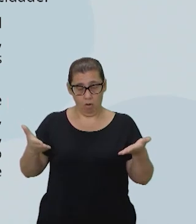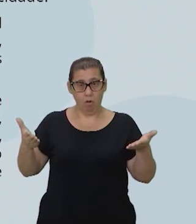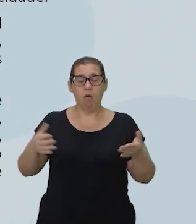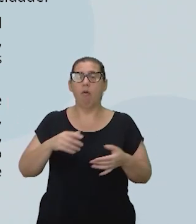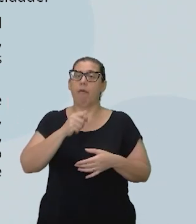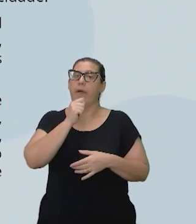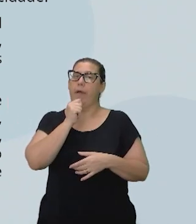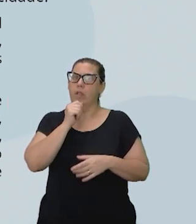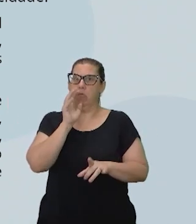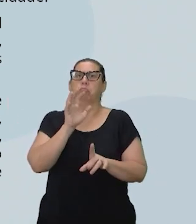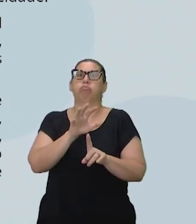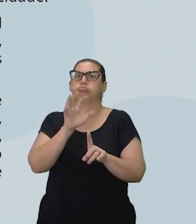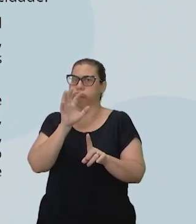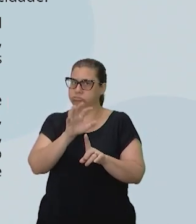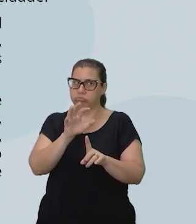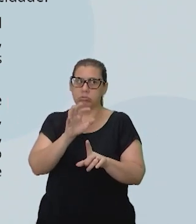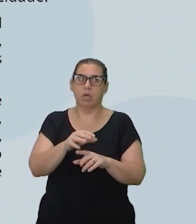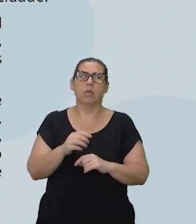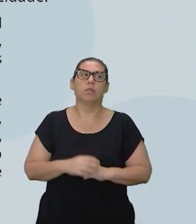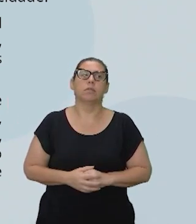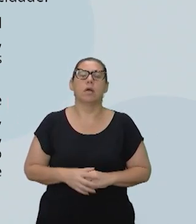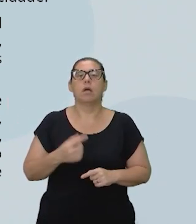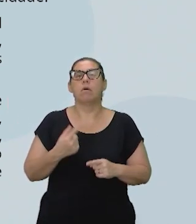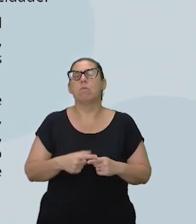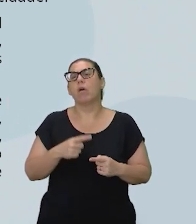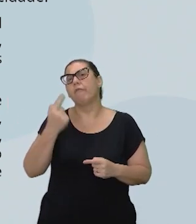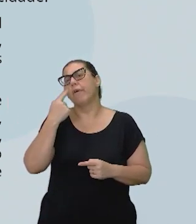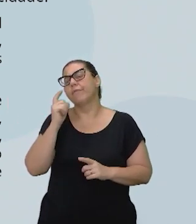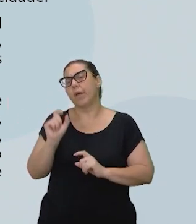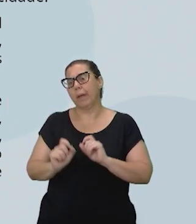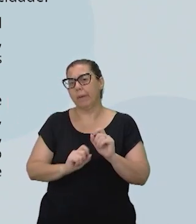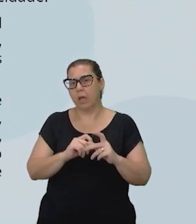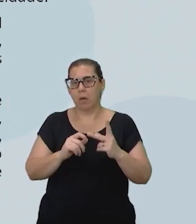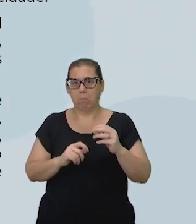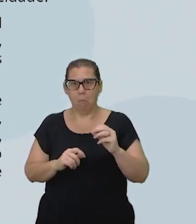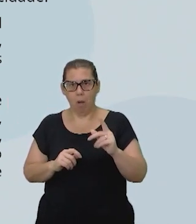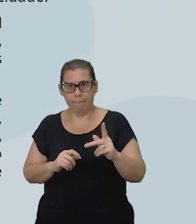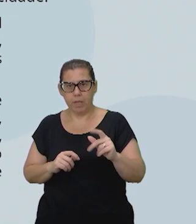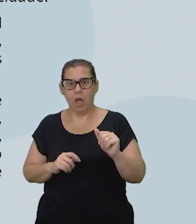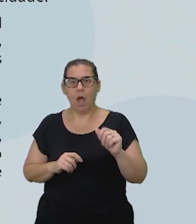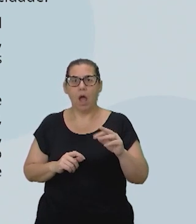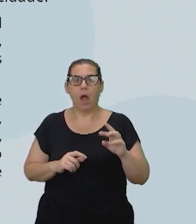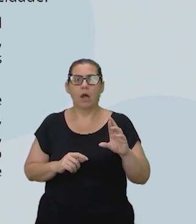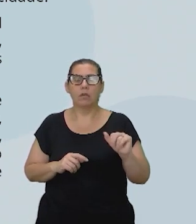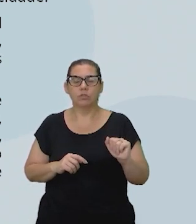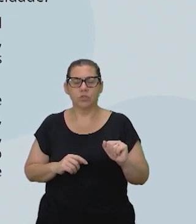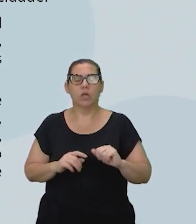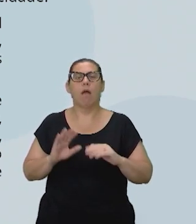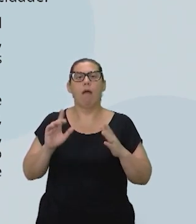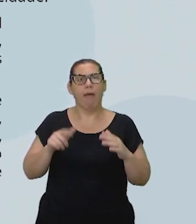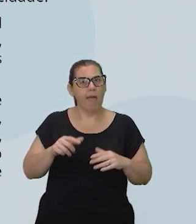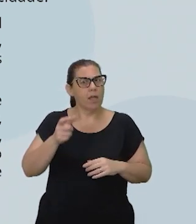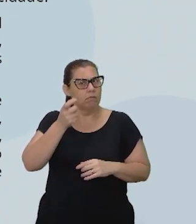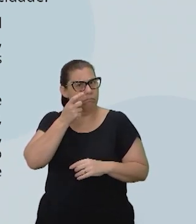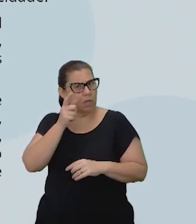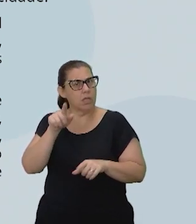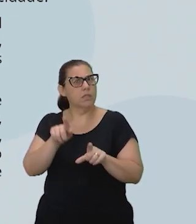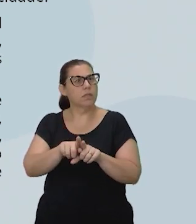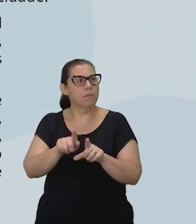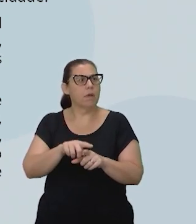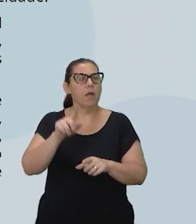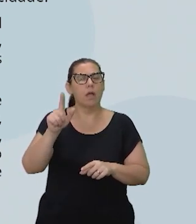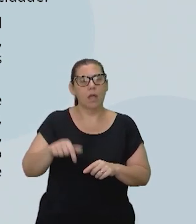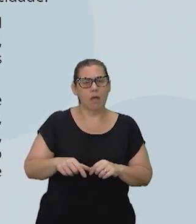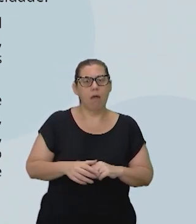ainda exerce sua influência. Por quê? Na pop art, a gente vai ver que a gente vai ter outra característica bem interessante, que